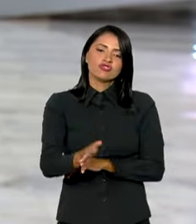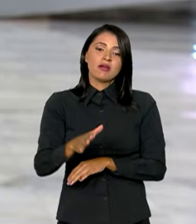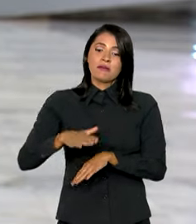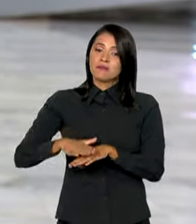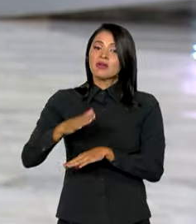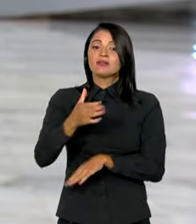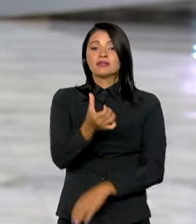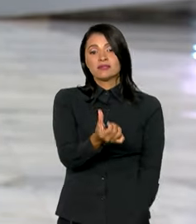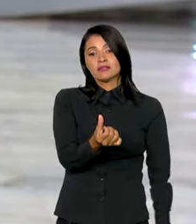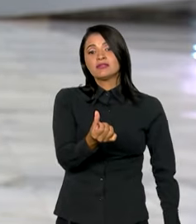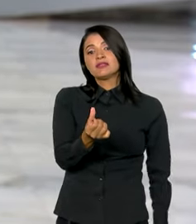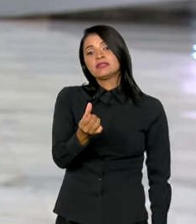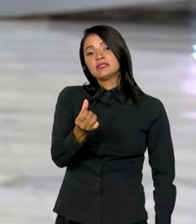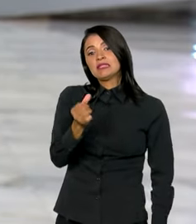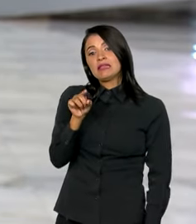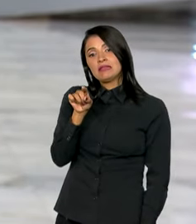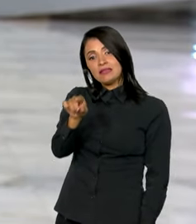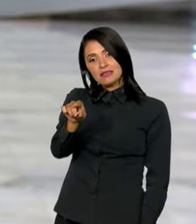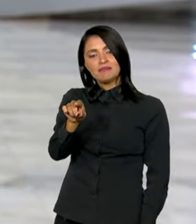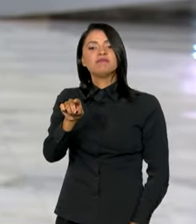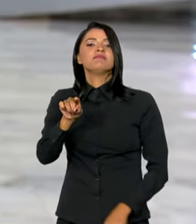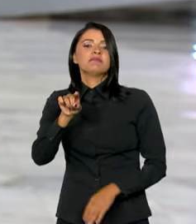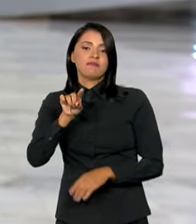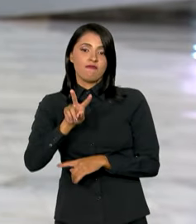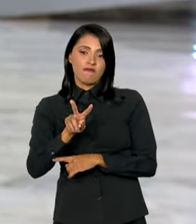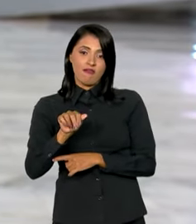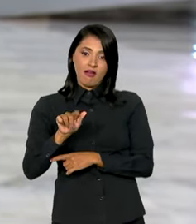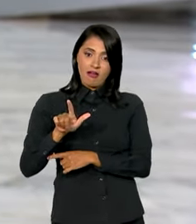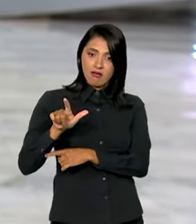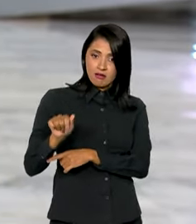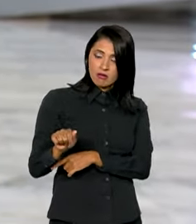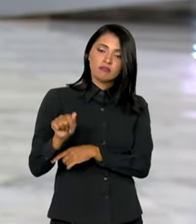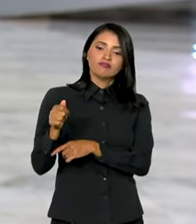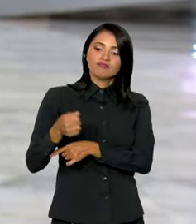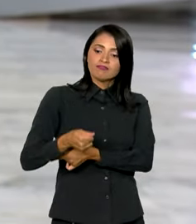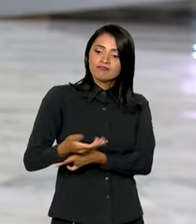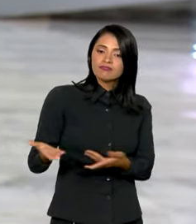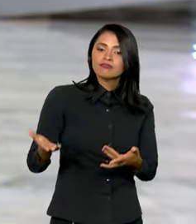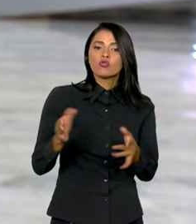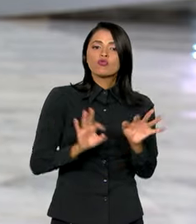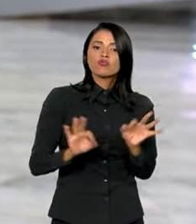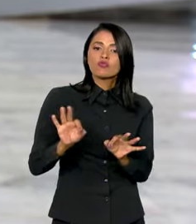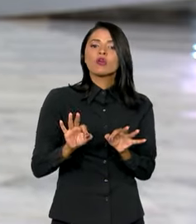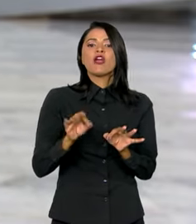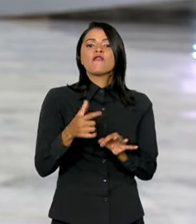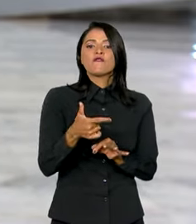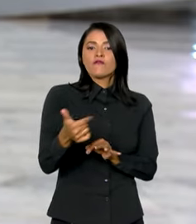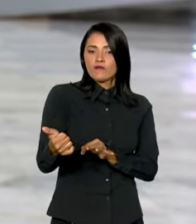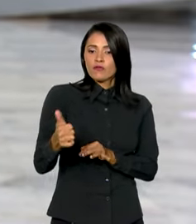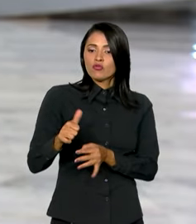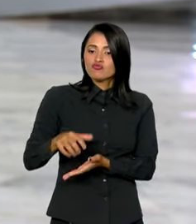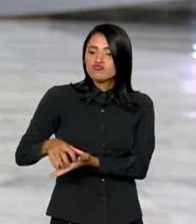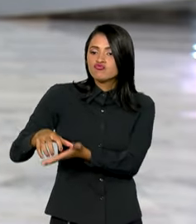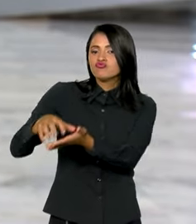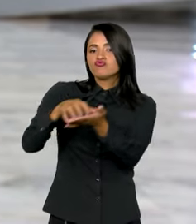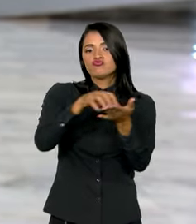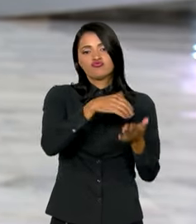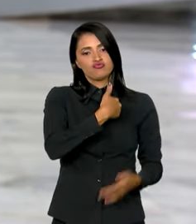de 6 mil vagas que serão distribuídas aí entre os 21 órgãos